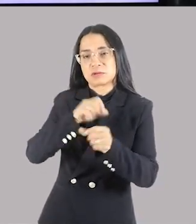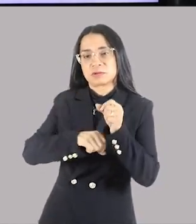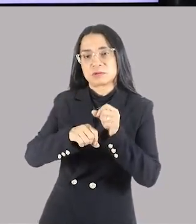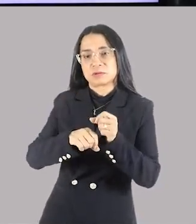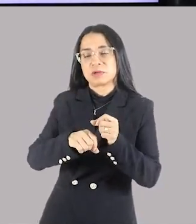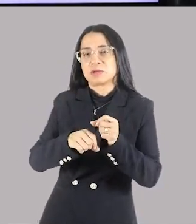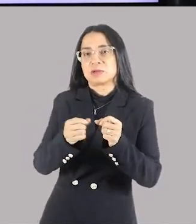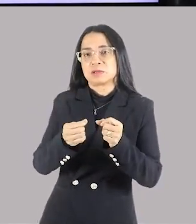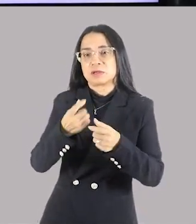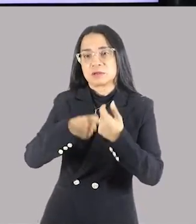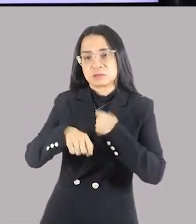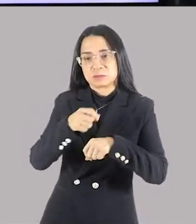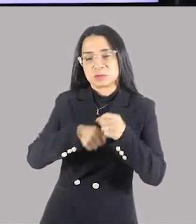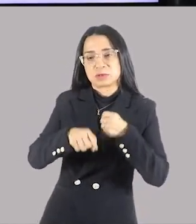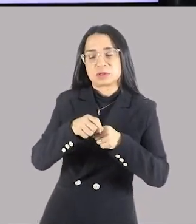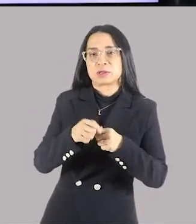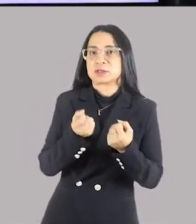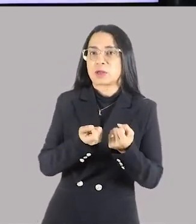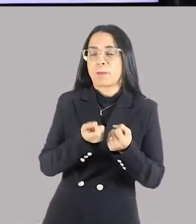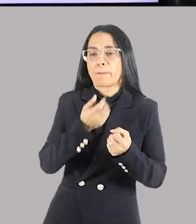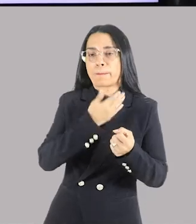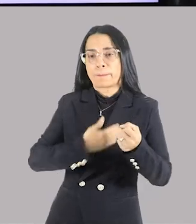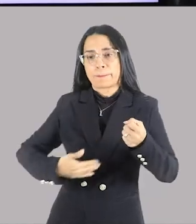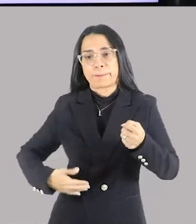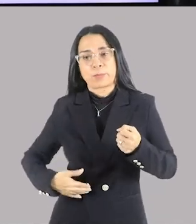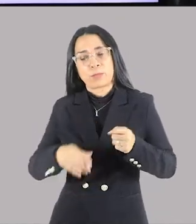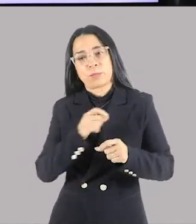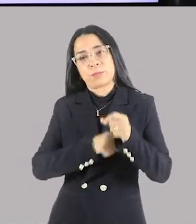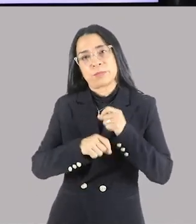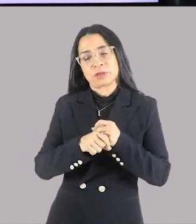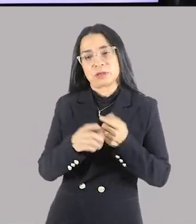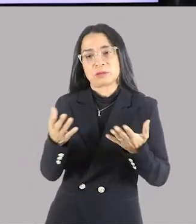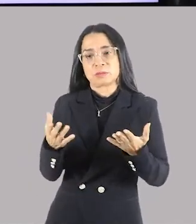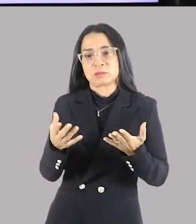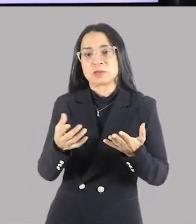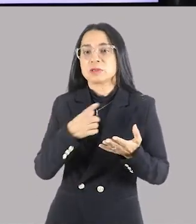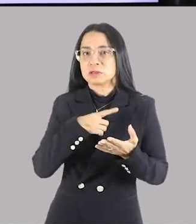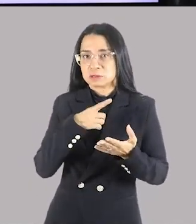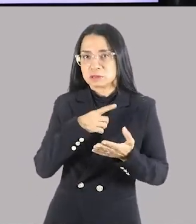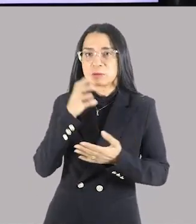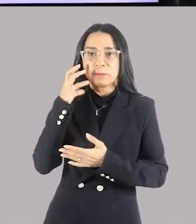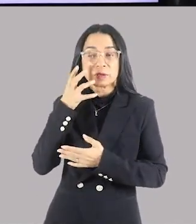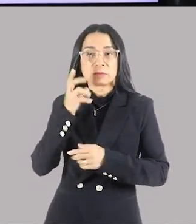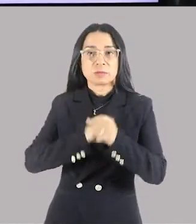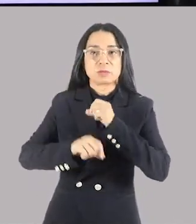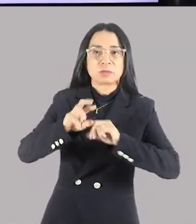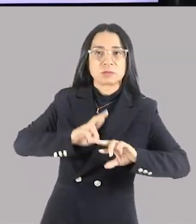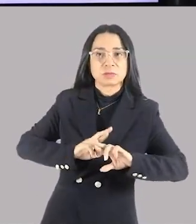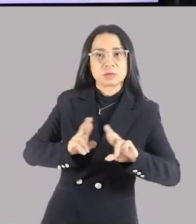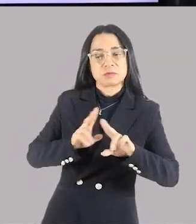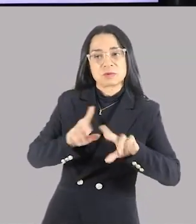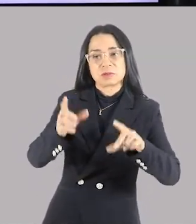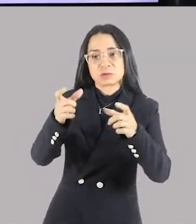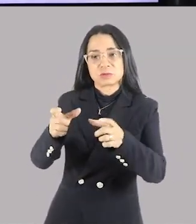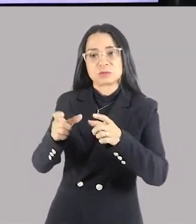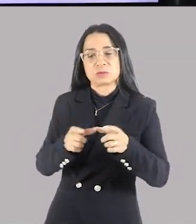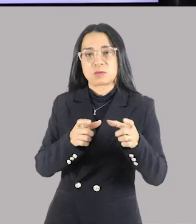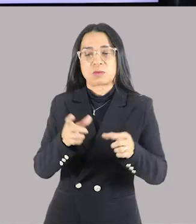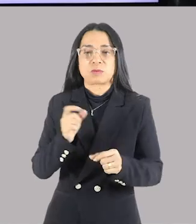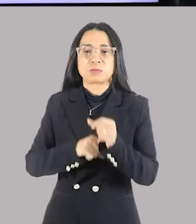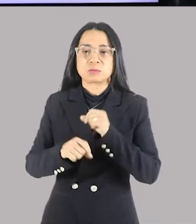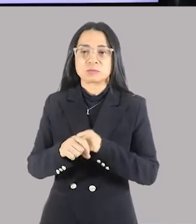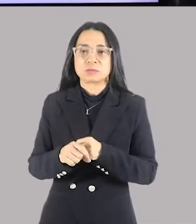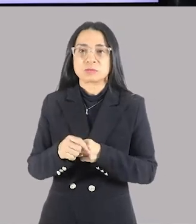da administração pública indireta, essa sim tem patrimônio, diferentemente dos órgãos. Os órgãos não possuem patrimônio próprio, não